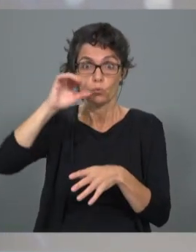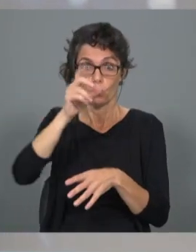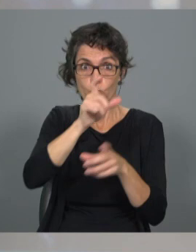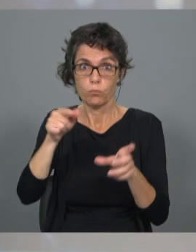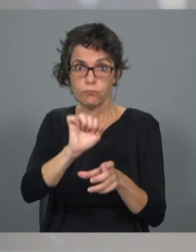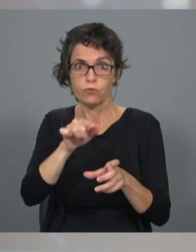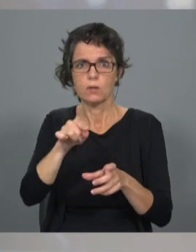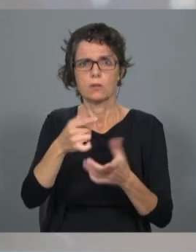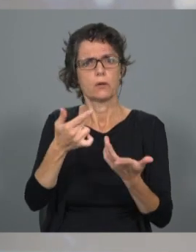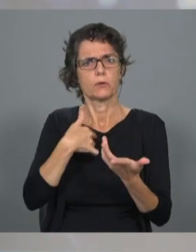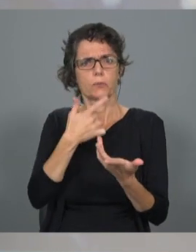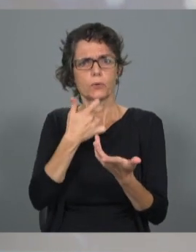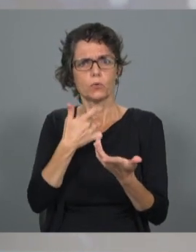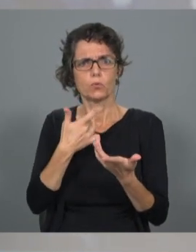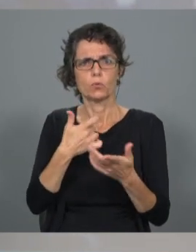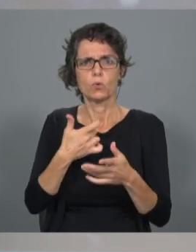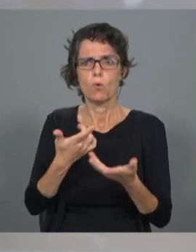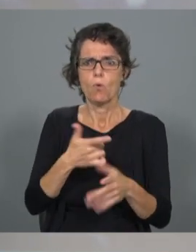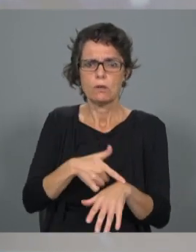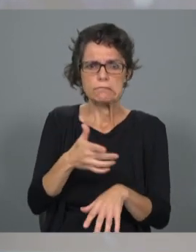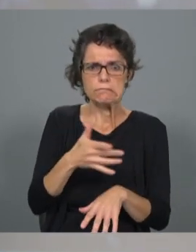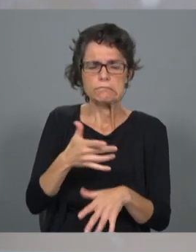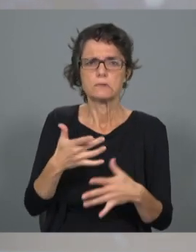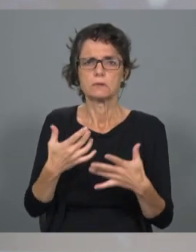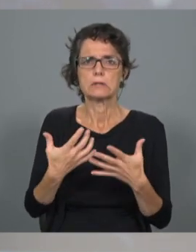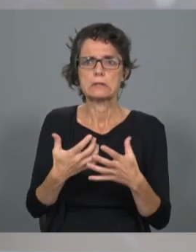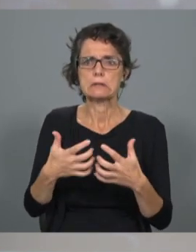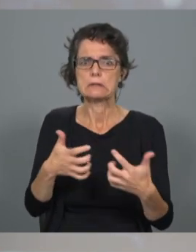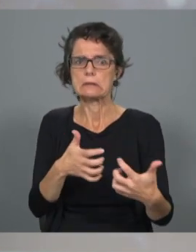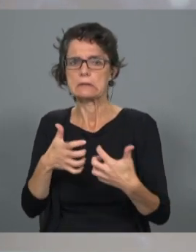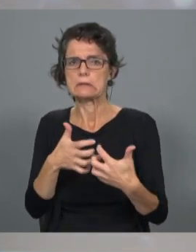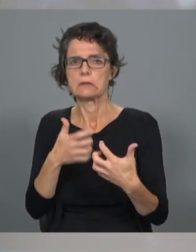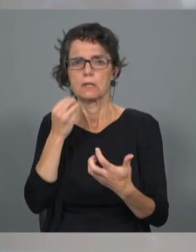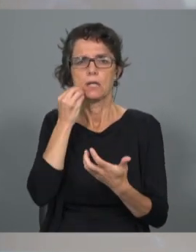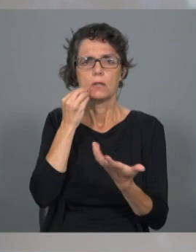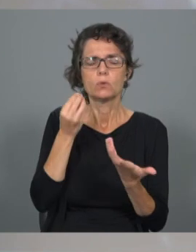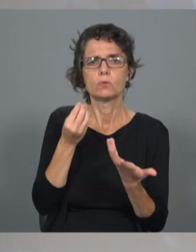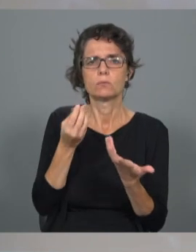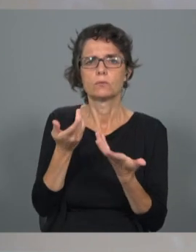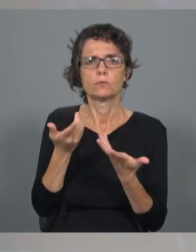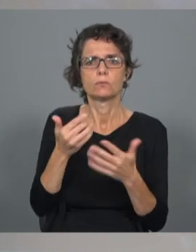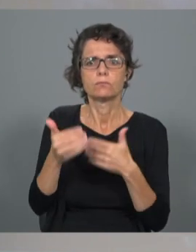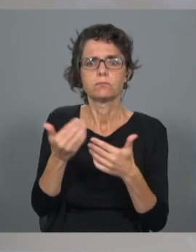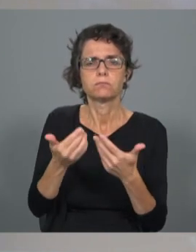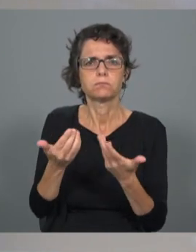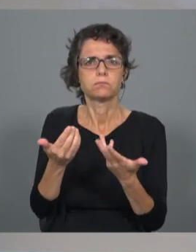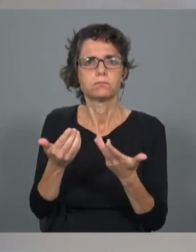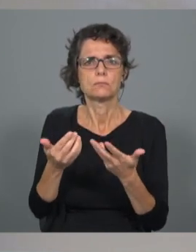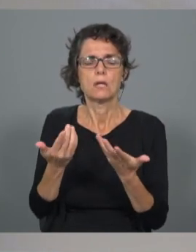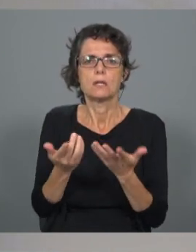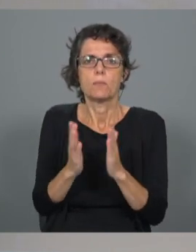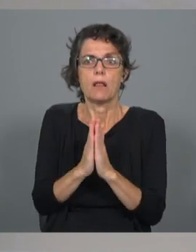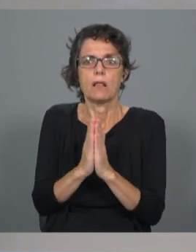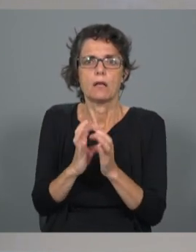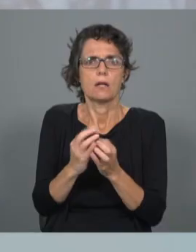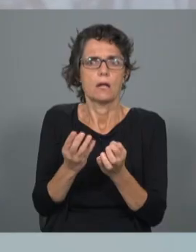tensão não tem ajudado a crispar algumas diferenças também naquele convívio interreligioso que se conseguia?